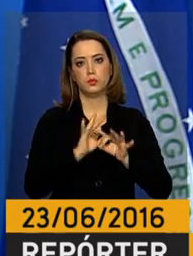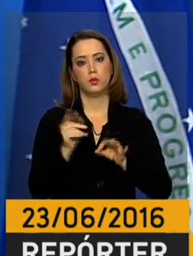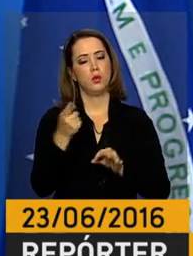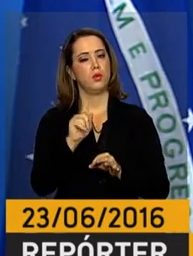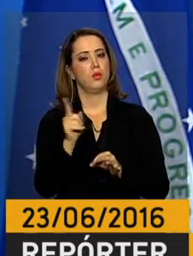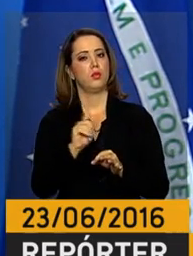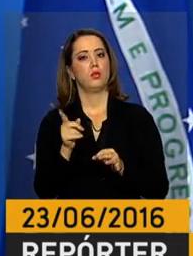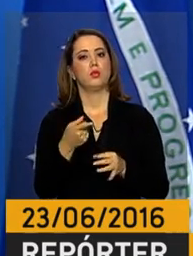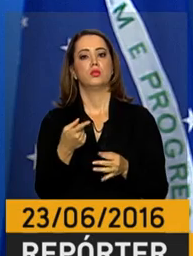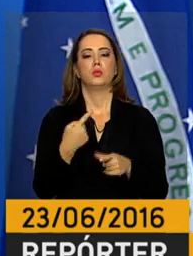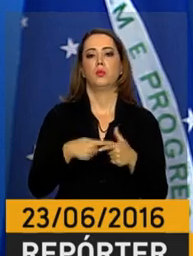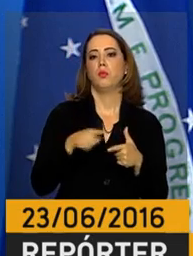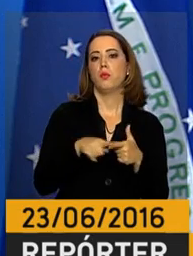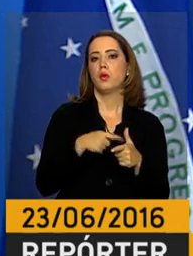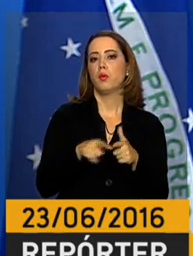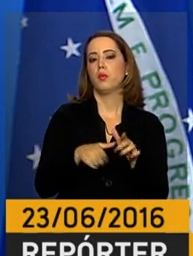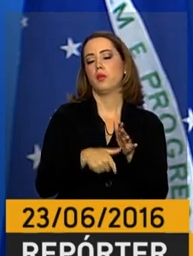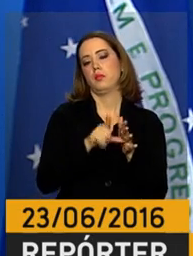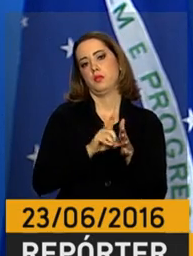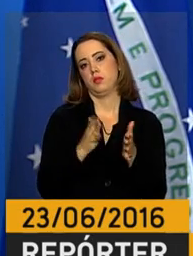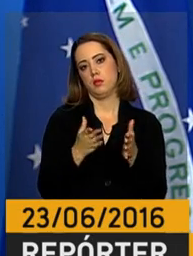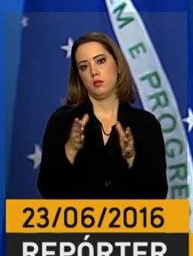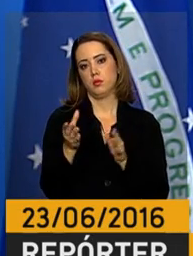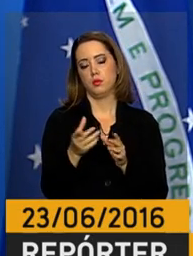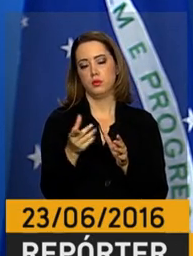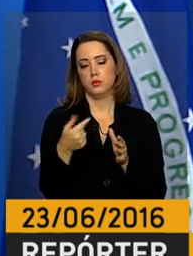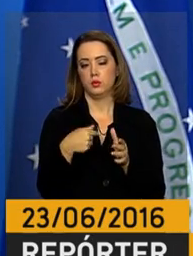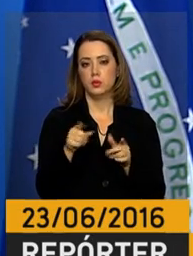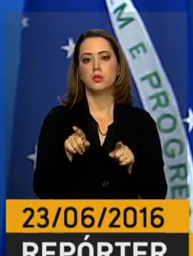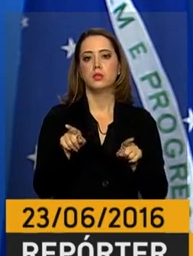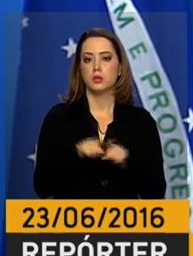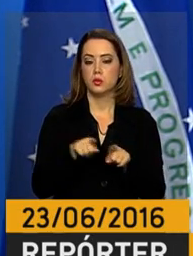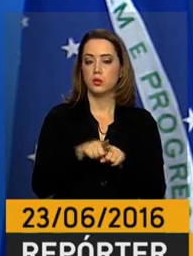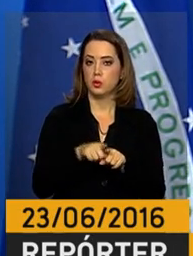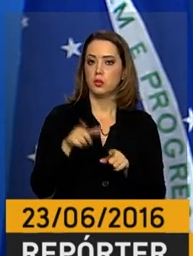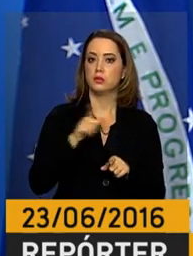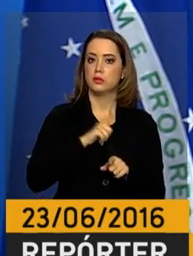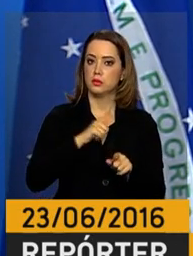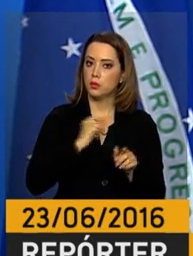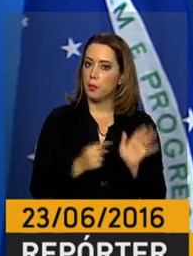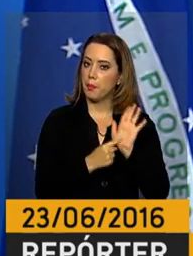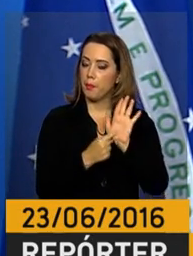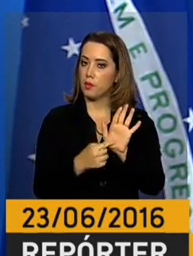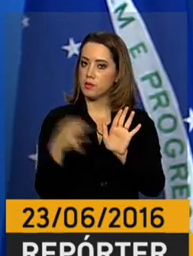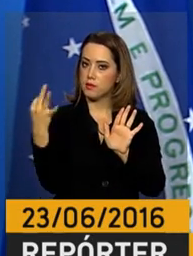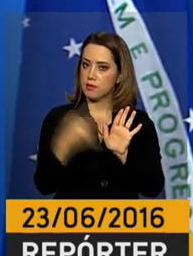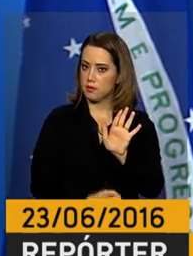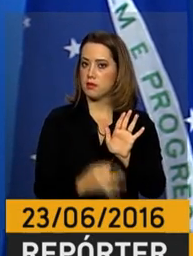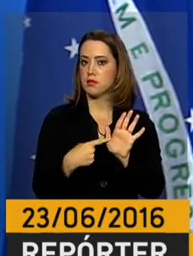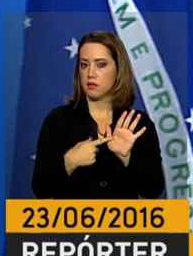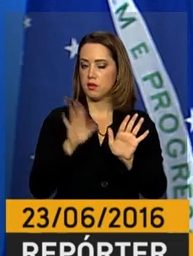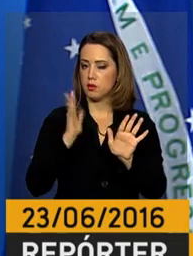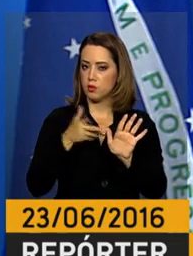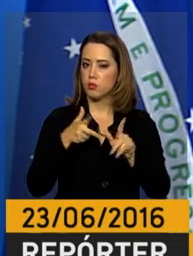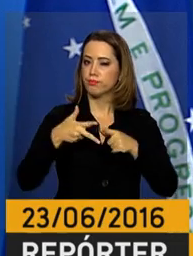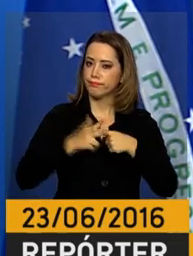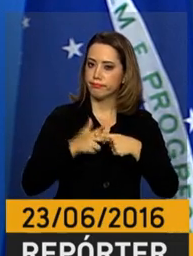proposta original vieram dar-lhe a feição final que agora vem a